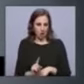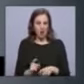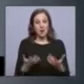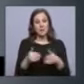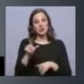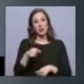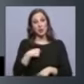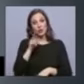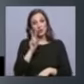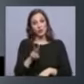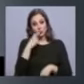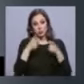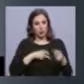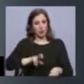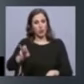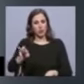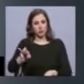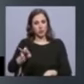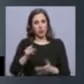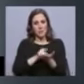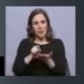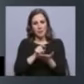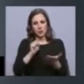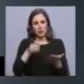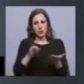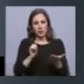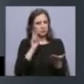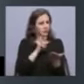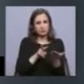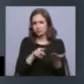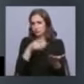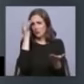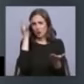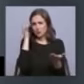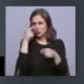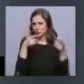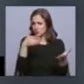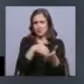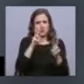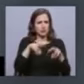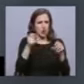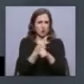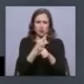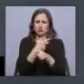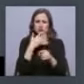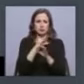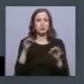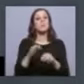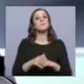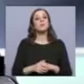eu já vi pessoas que vão e com o mapa com gps a funcionando muito bem e só chegou lá e conseguem descobrir